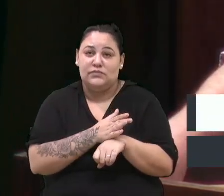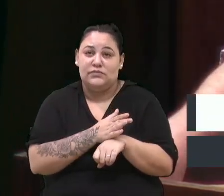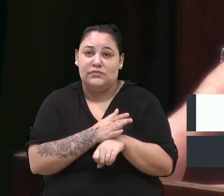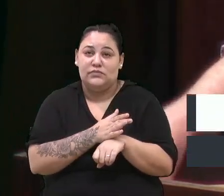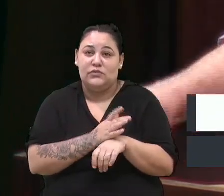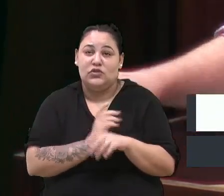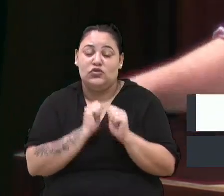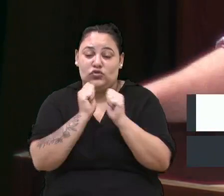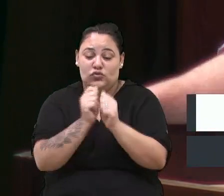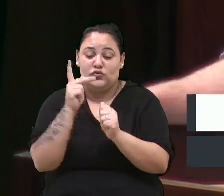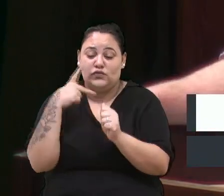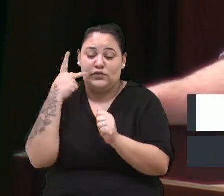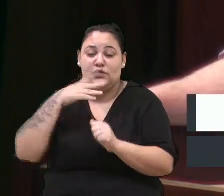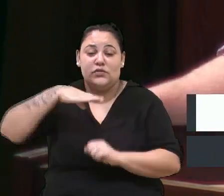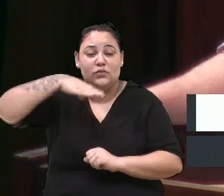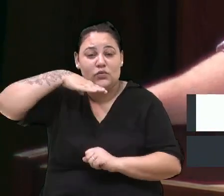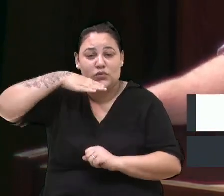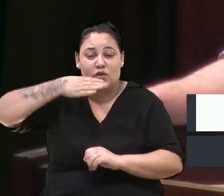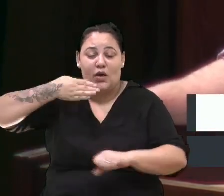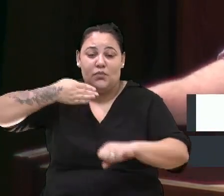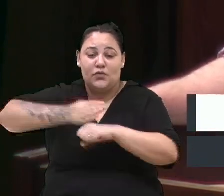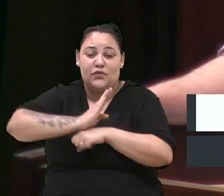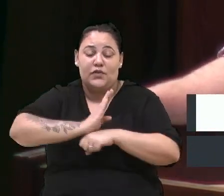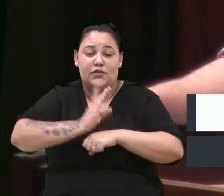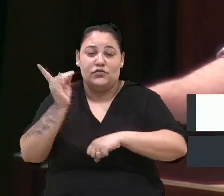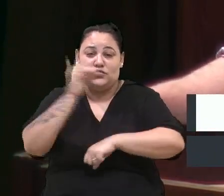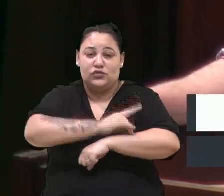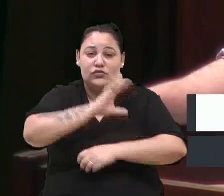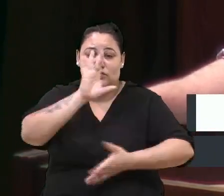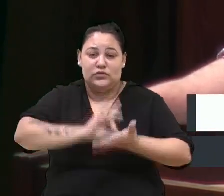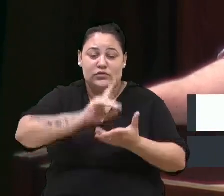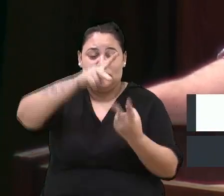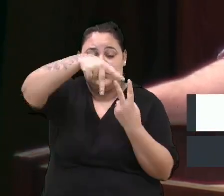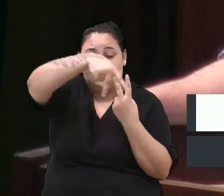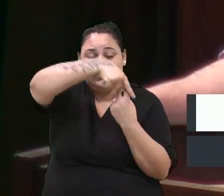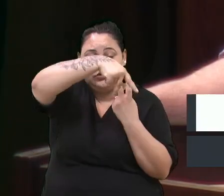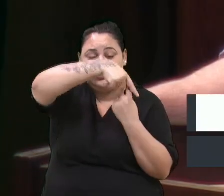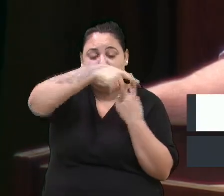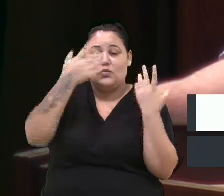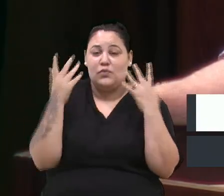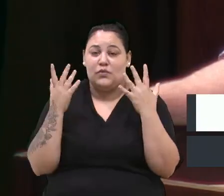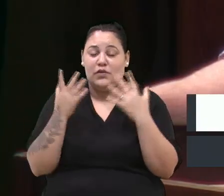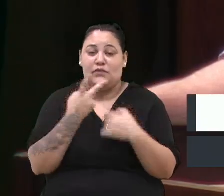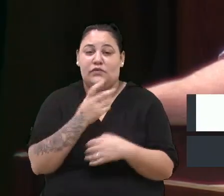com o vereador Bortola, também aprovamos o Dia Municipal do Maçom, comemorado no dia 20 de agosto.